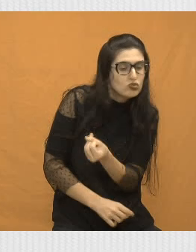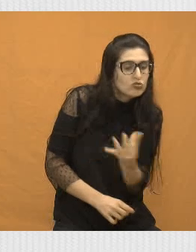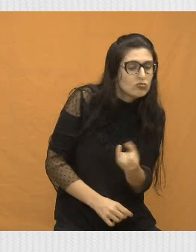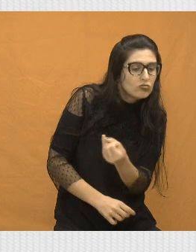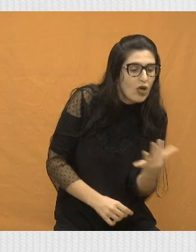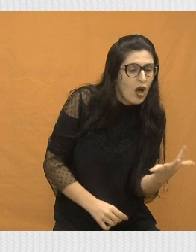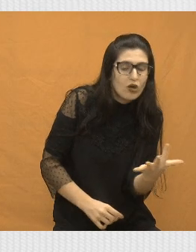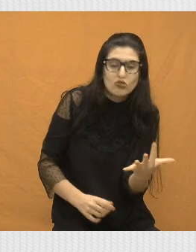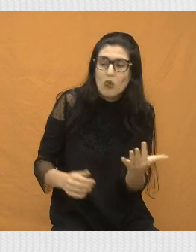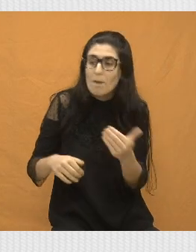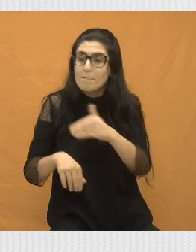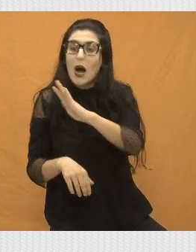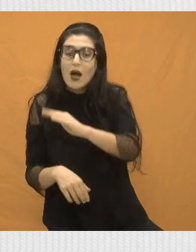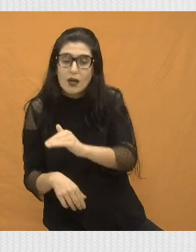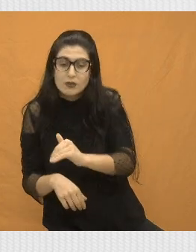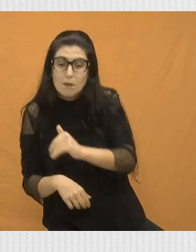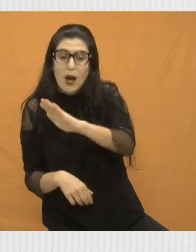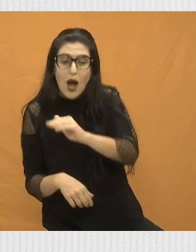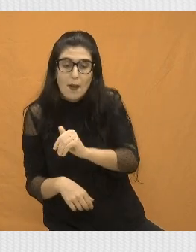Pode ir?